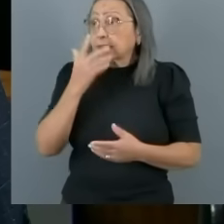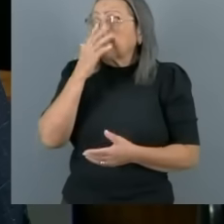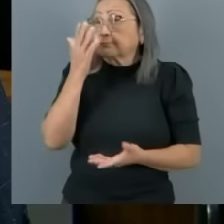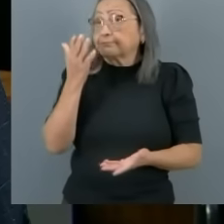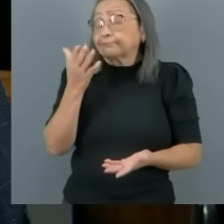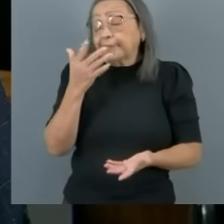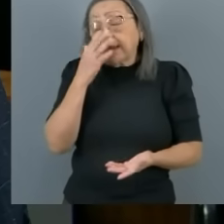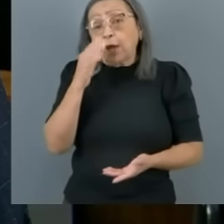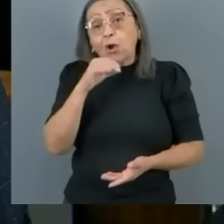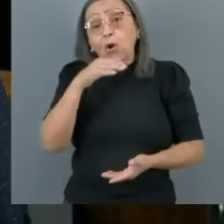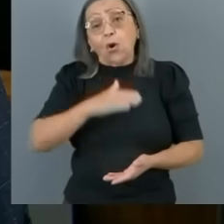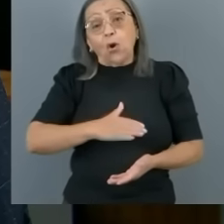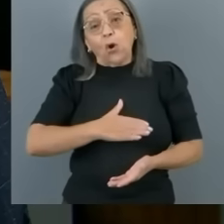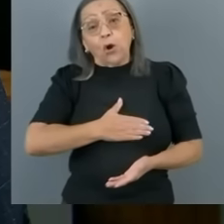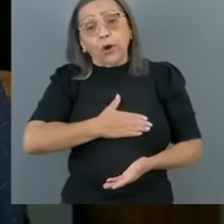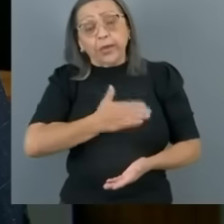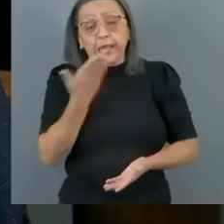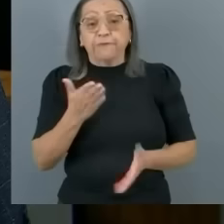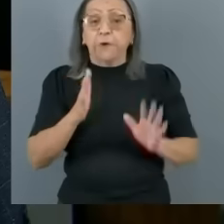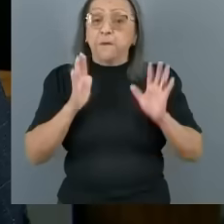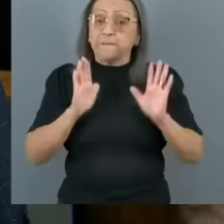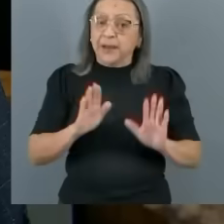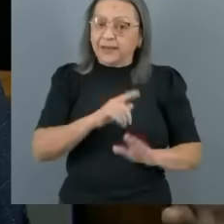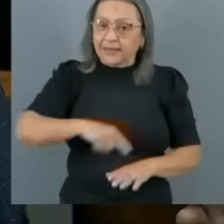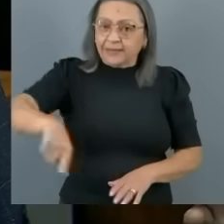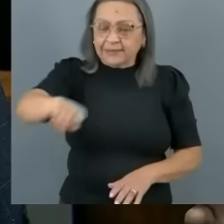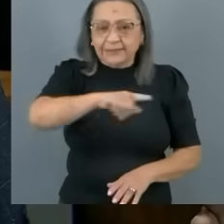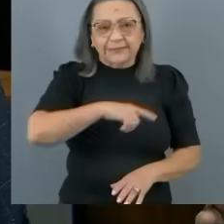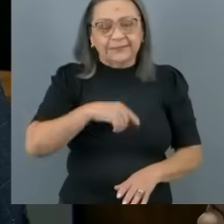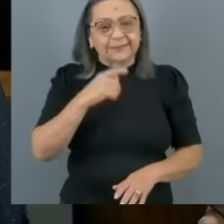ridículo. Mas pasmem, senhores, eles não cansam.